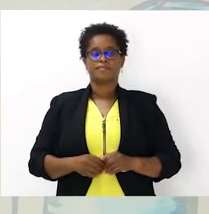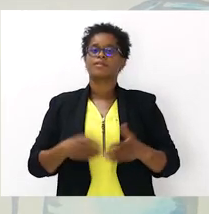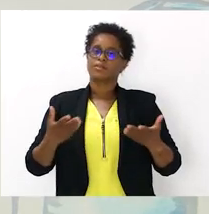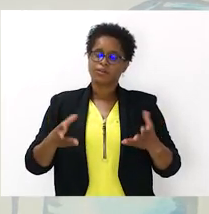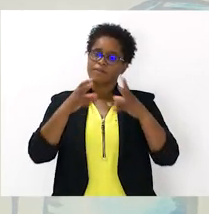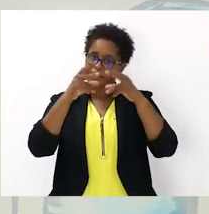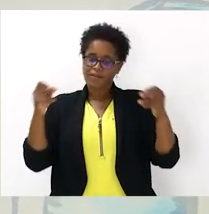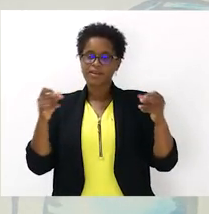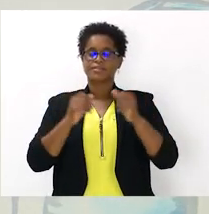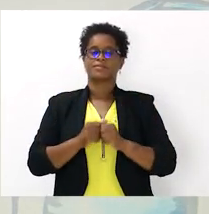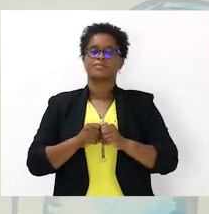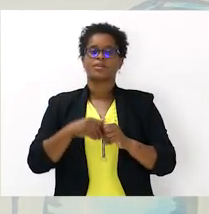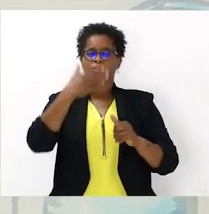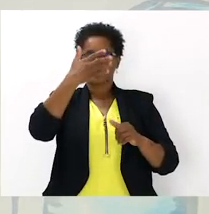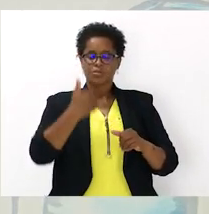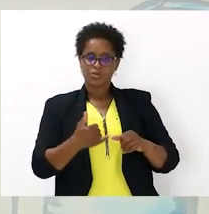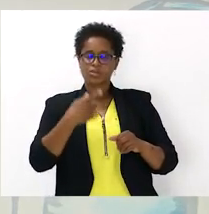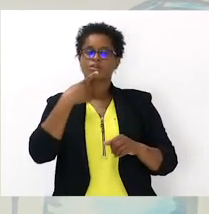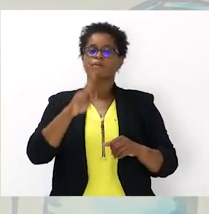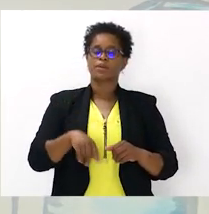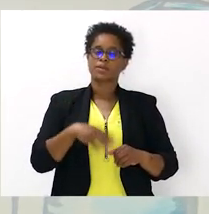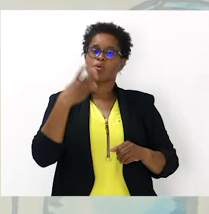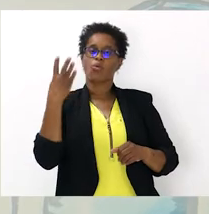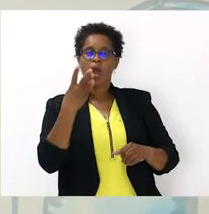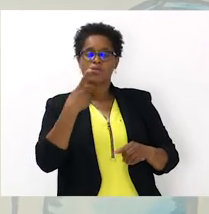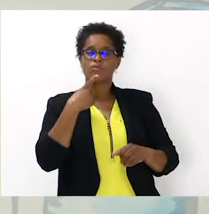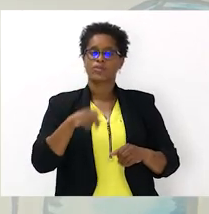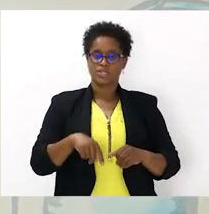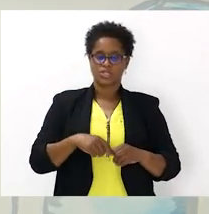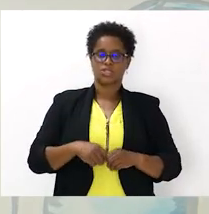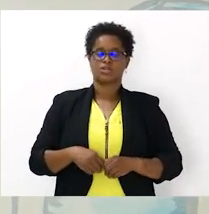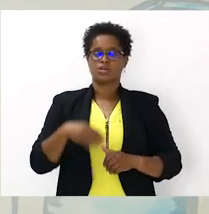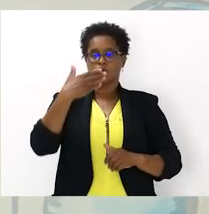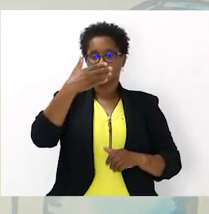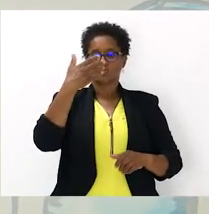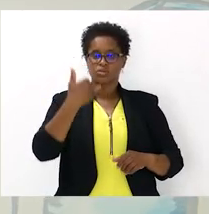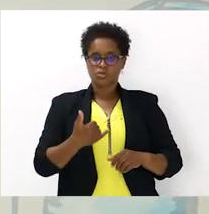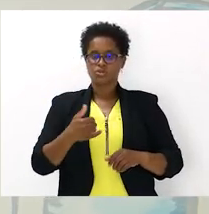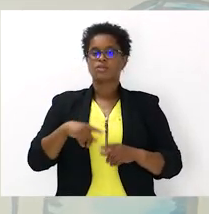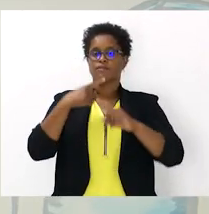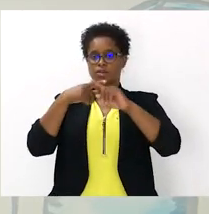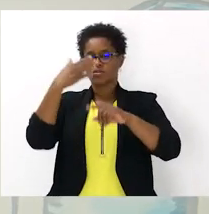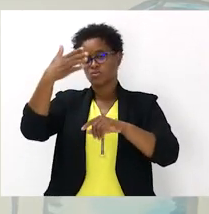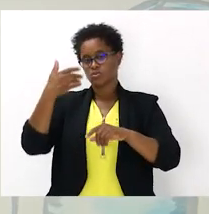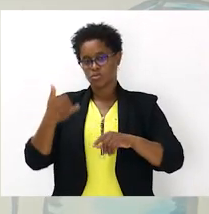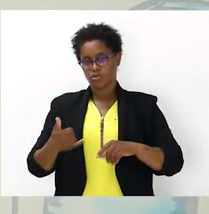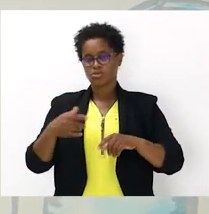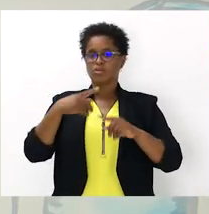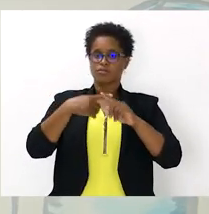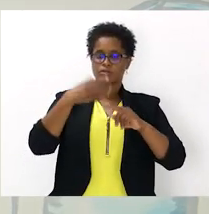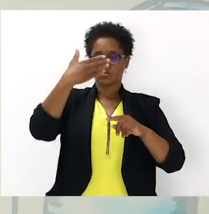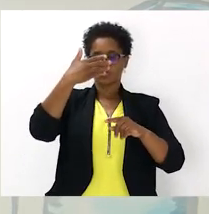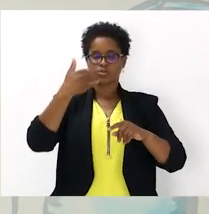Pela definição, 1 sobre 2 repete 4 vezes. 1 sobre 2 vezes 1 sobre